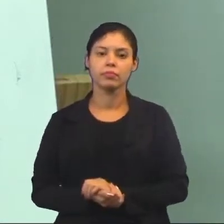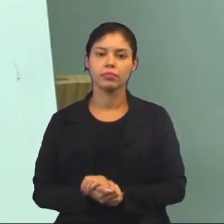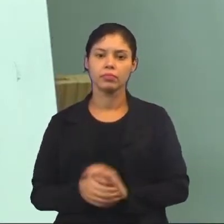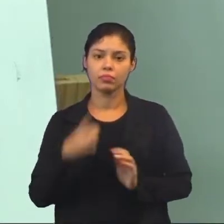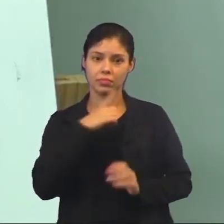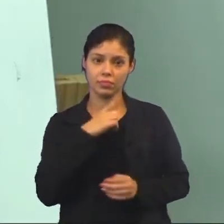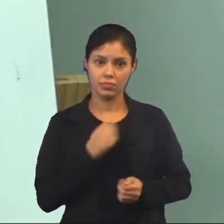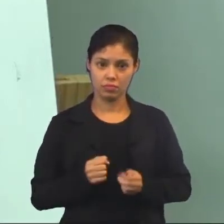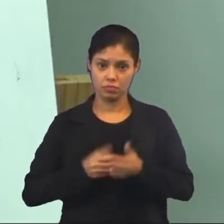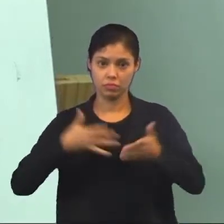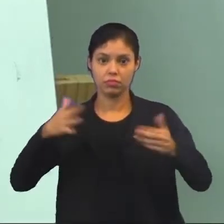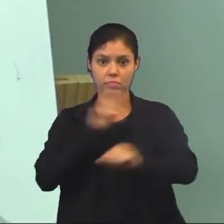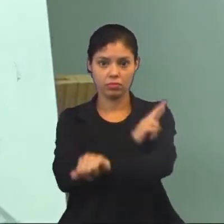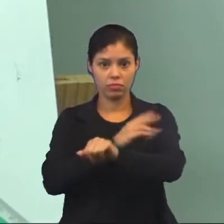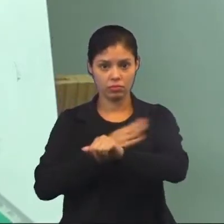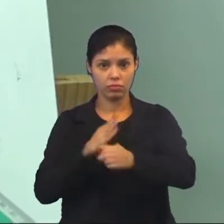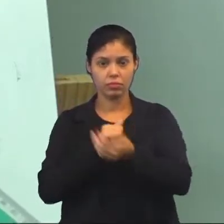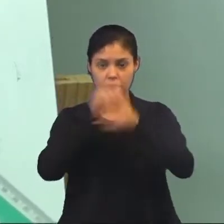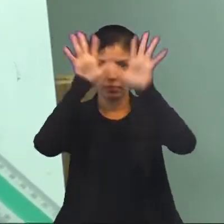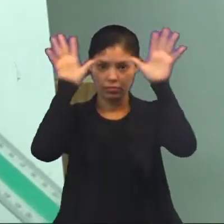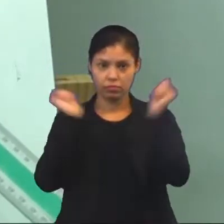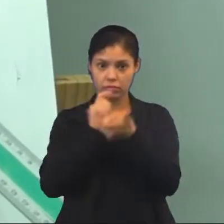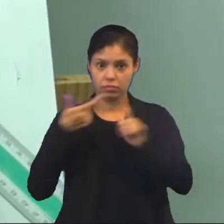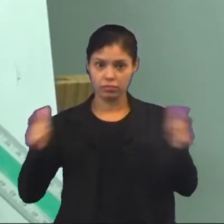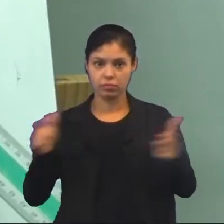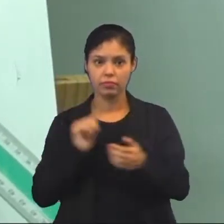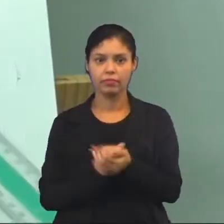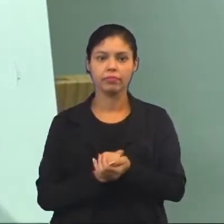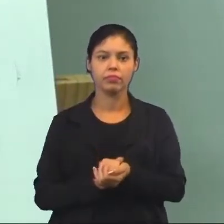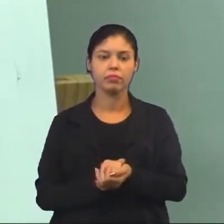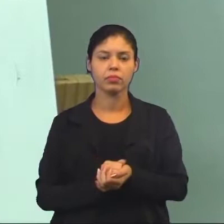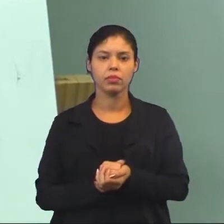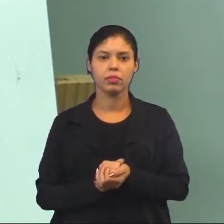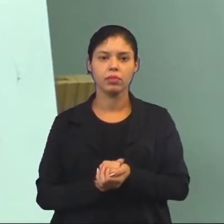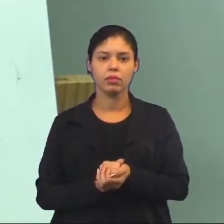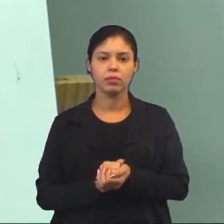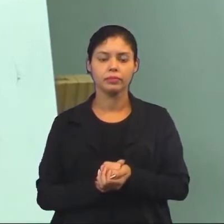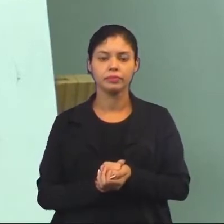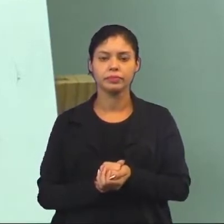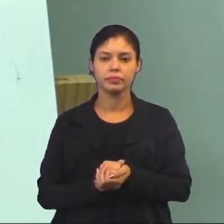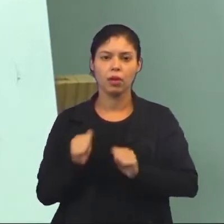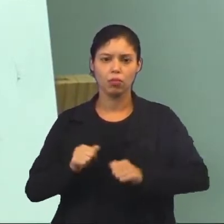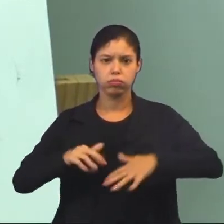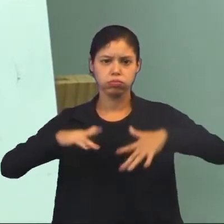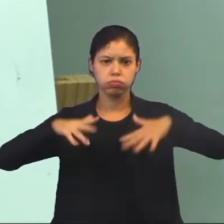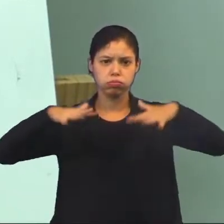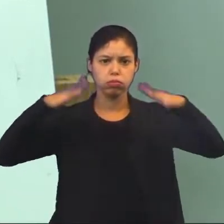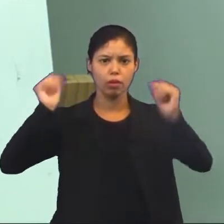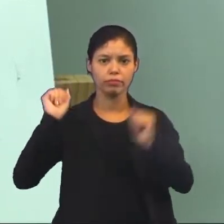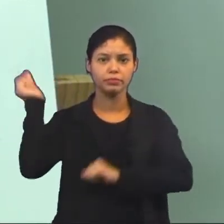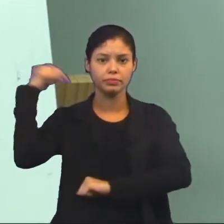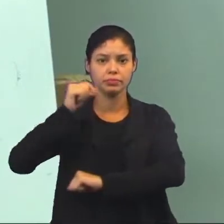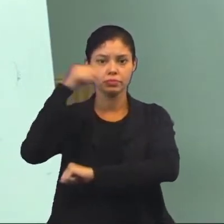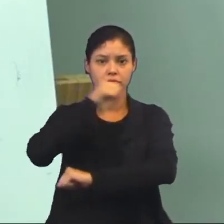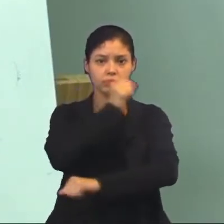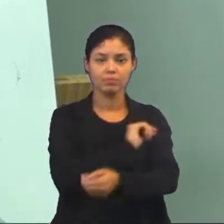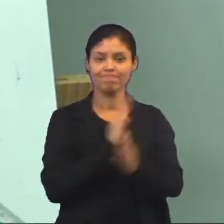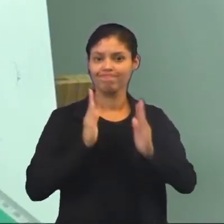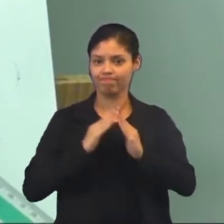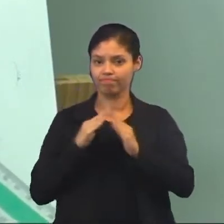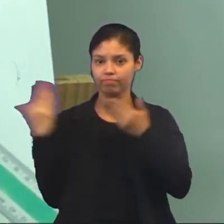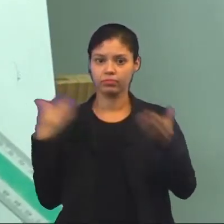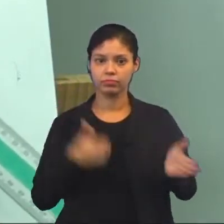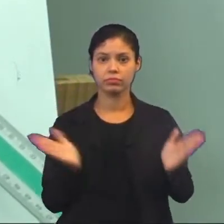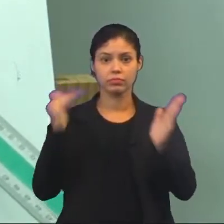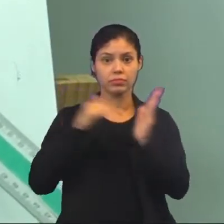O surto de dengue em Rio Branco, no Acre, aumenta. A infestação de mosquitos nas